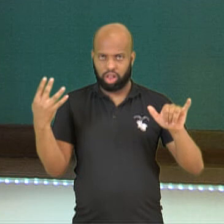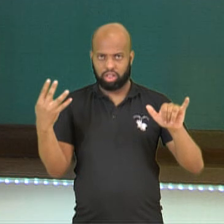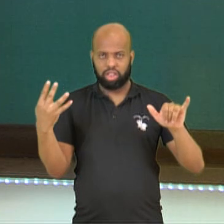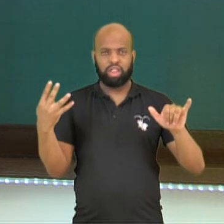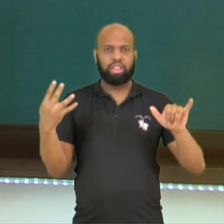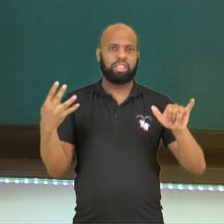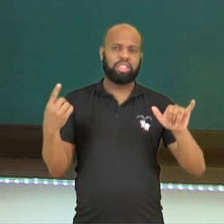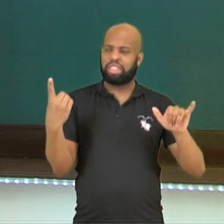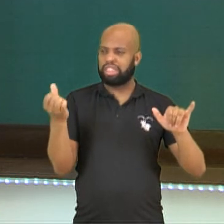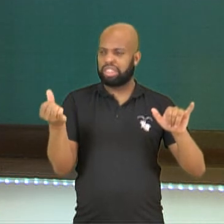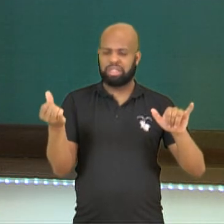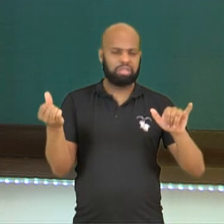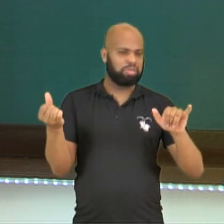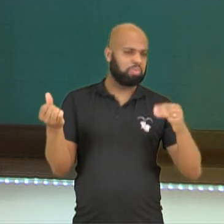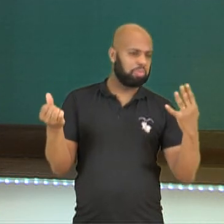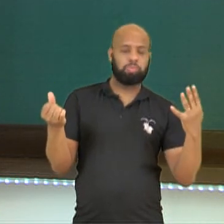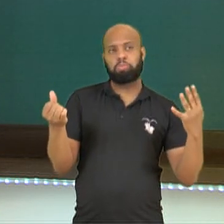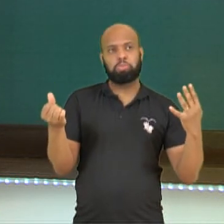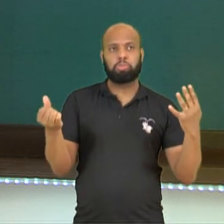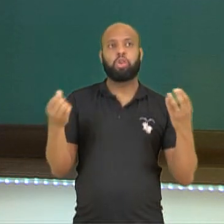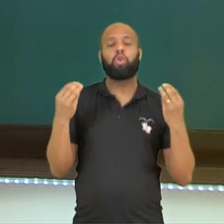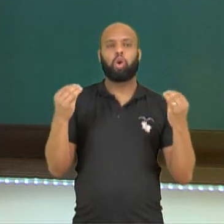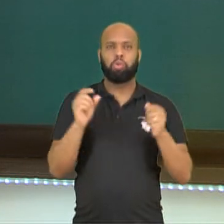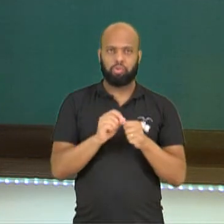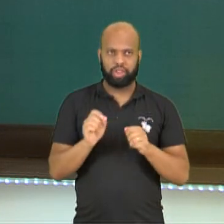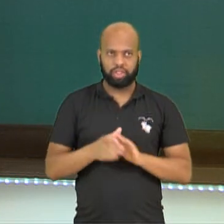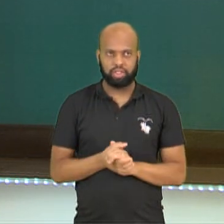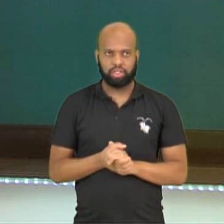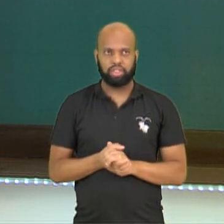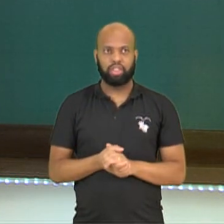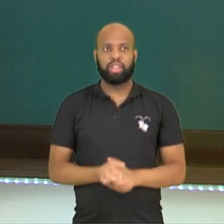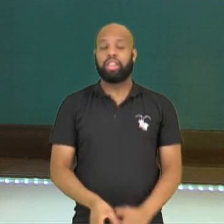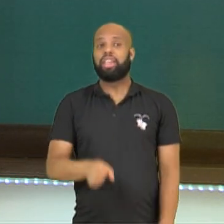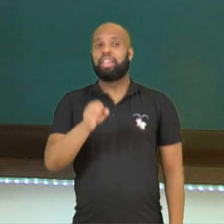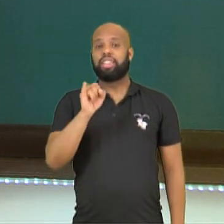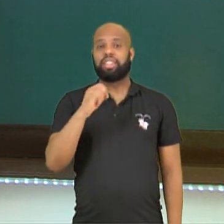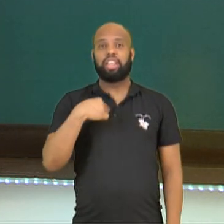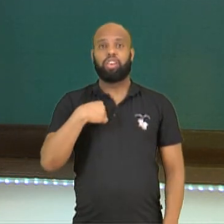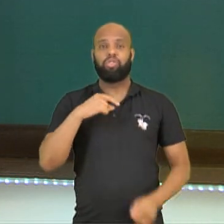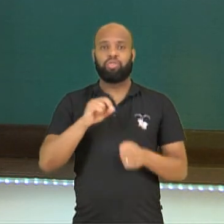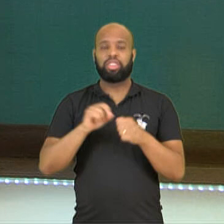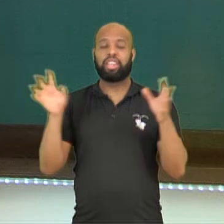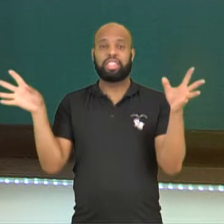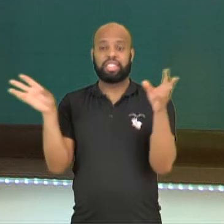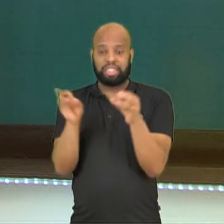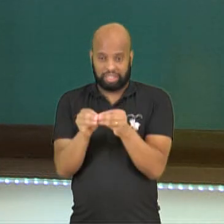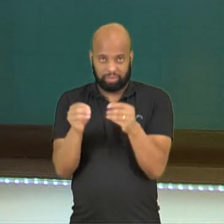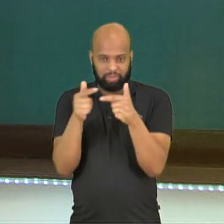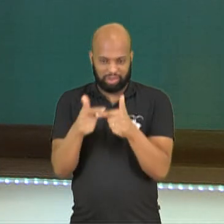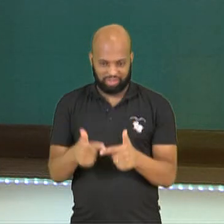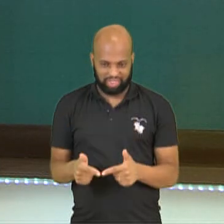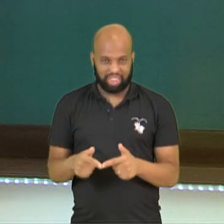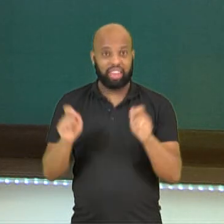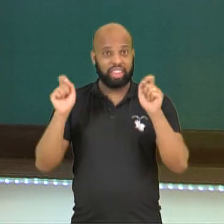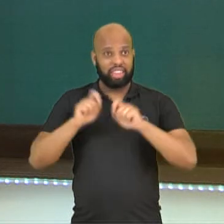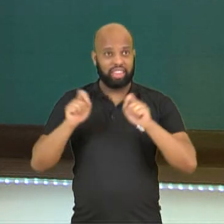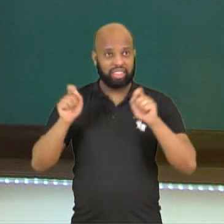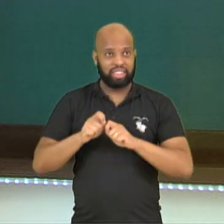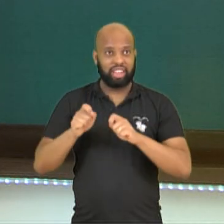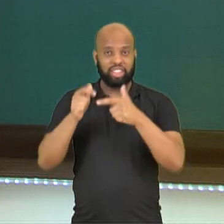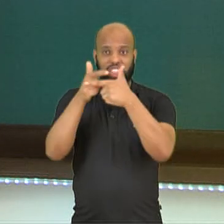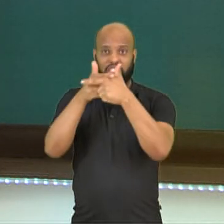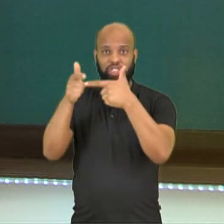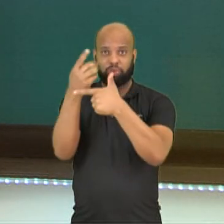igual a 4? Não, não é, né? Então, o que eu posso fazer? Se eu simplificar essa fração aqui, ó, eu posso dividi-la